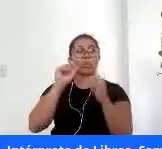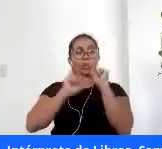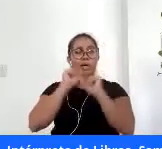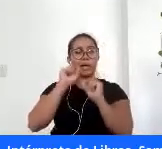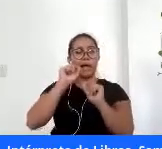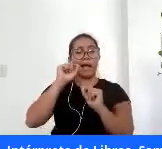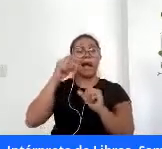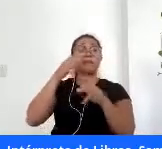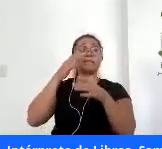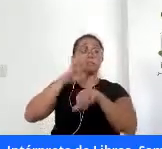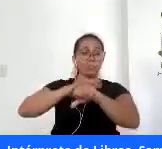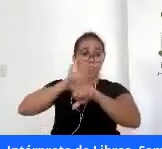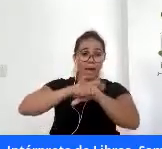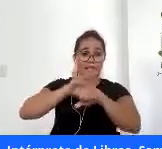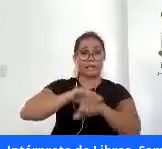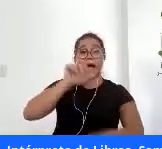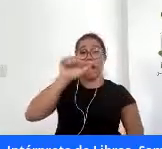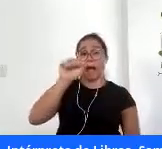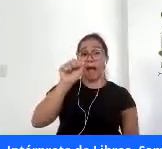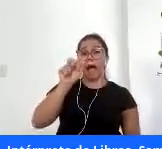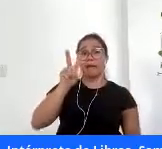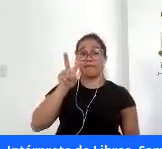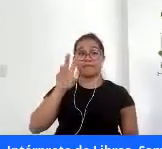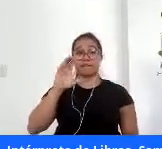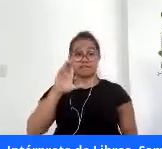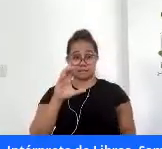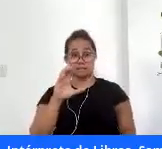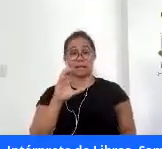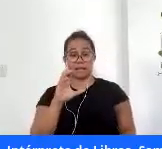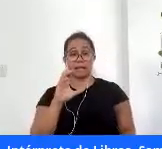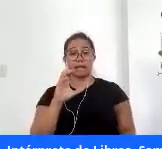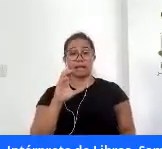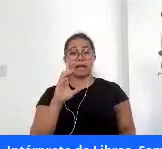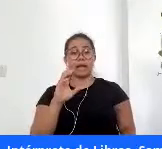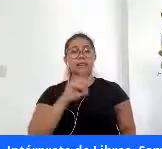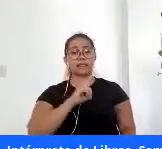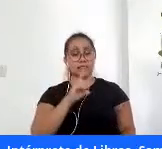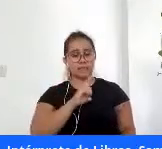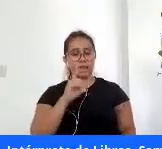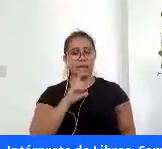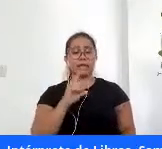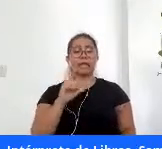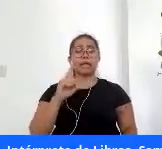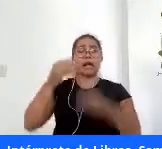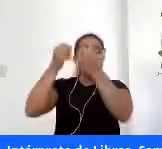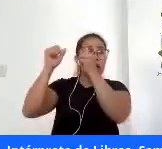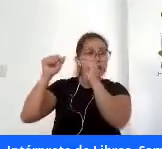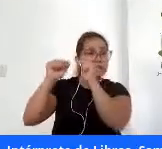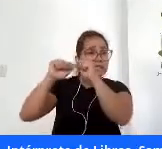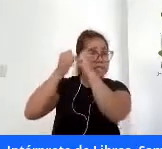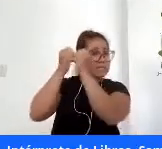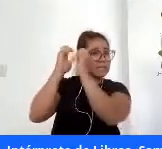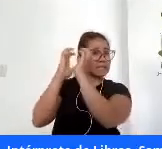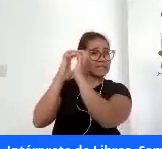muito estudado já há muitos anos, que justamente envolve, né, um acidente vascular cerebral,